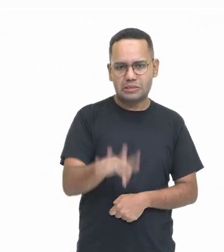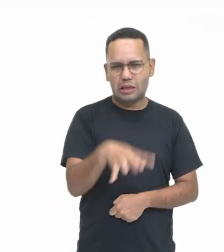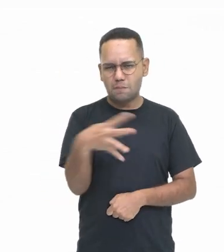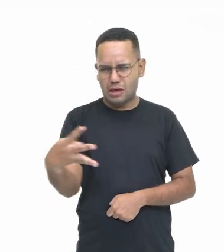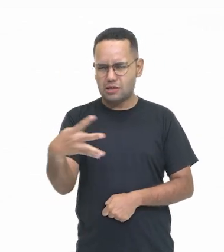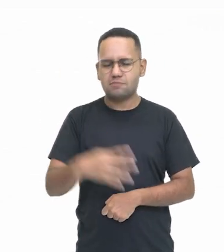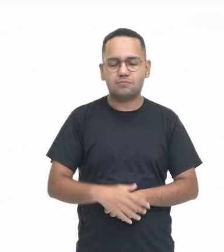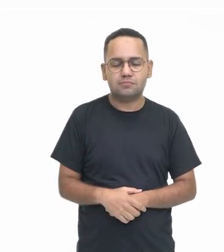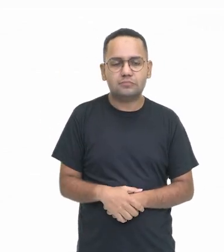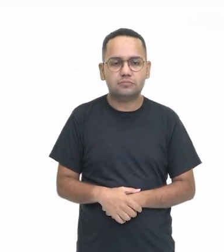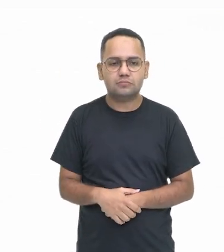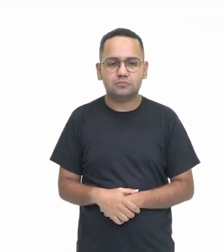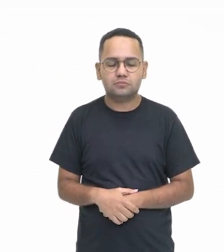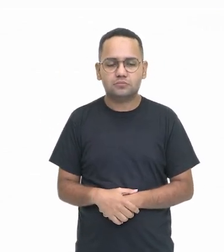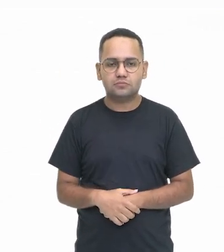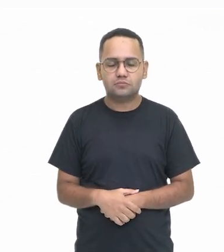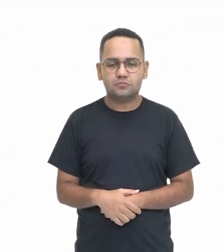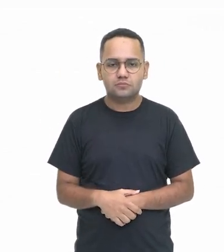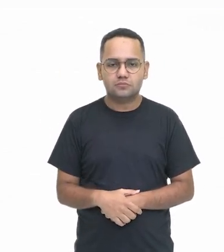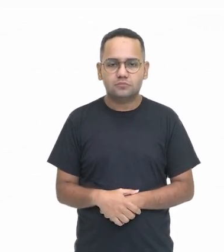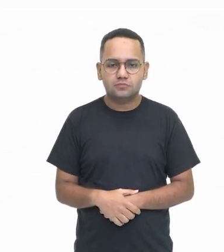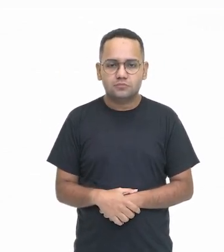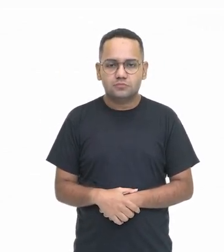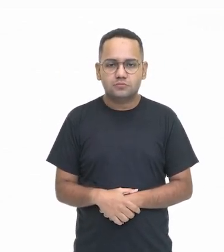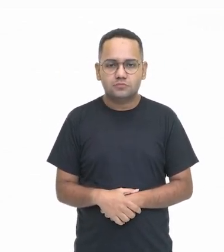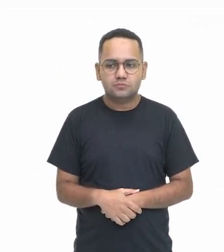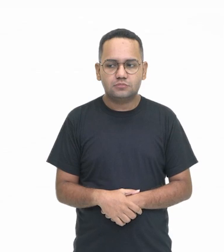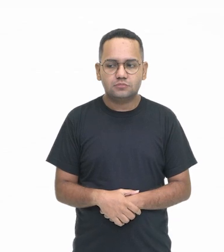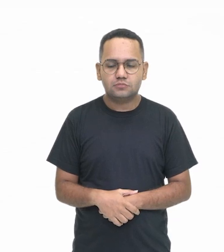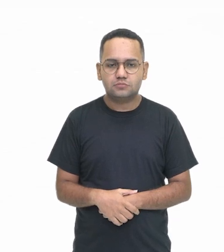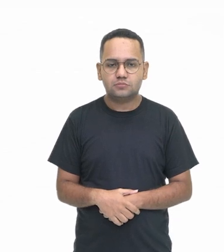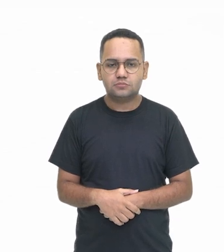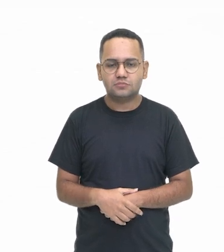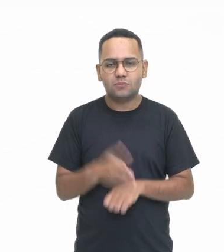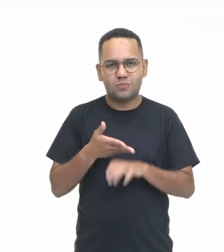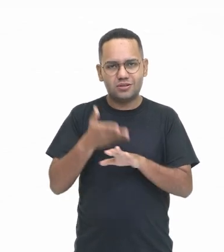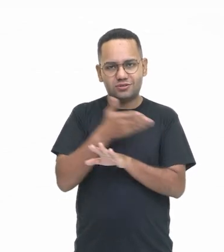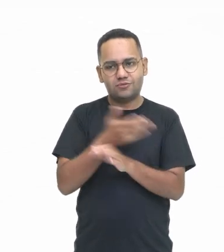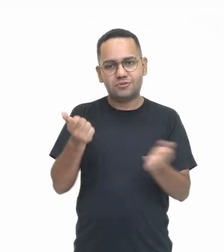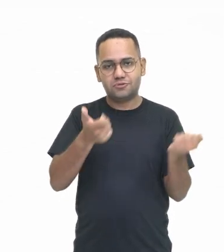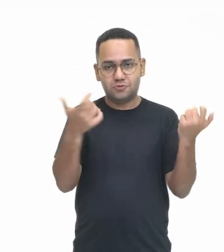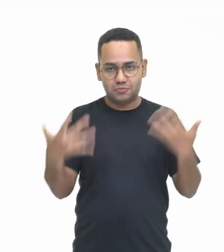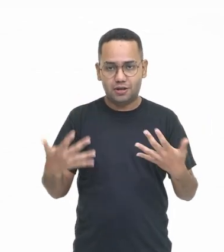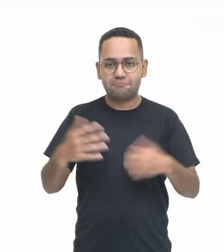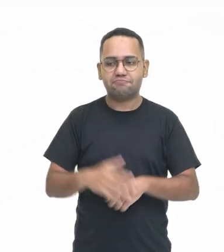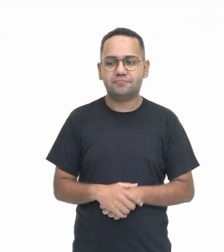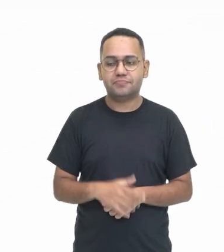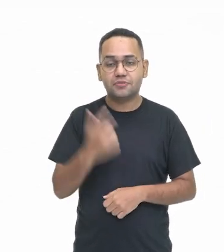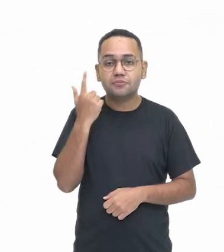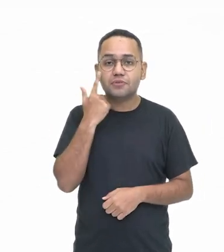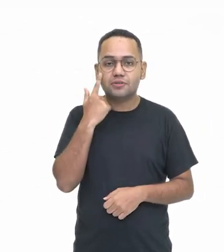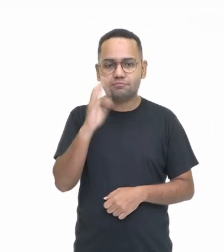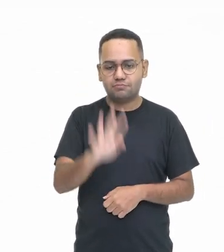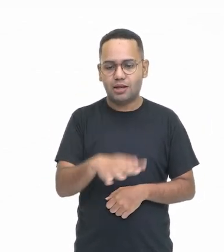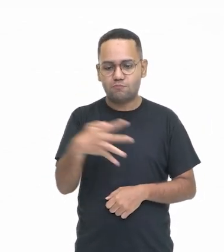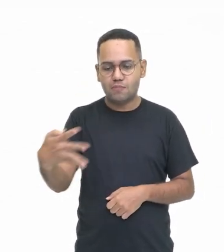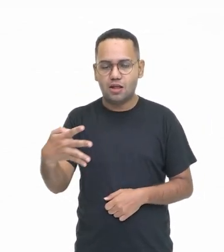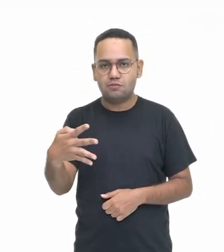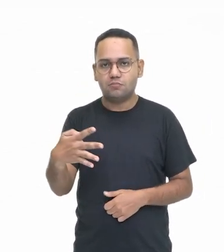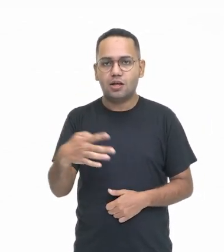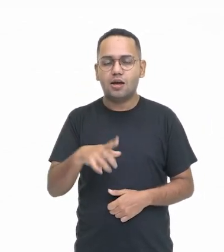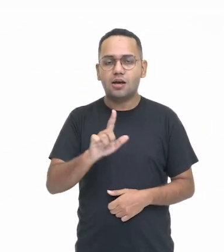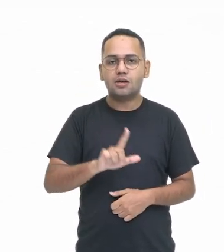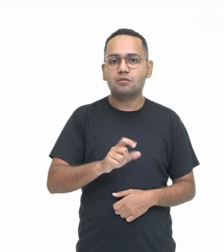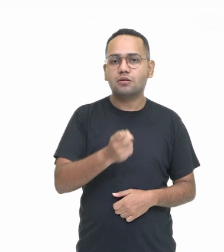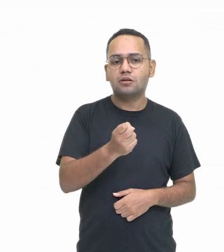aqui com relação a justamente essa relação que eu acabei de citar para você, né? Então nós temos aí uma tabela com o número de litros de tucupi,